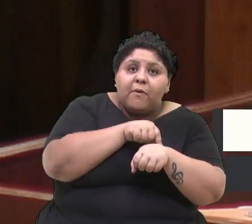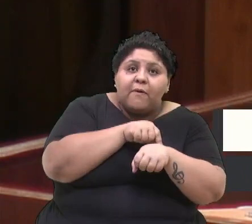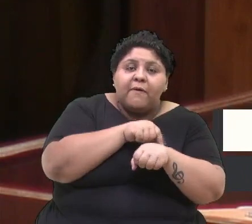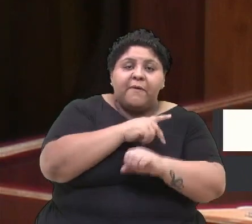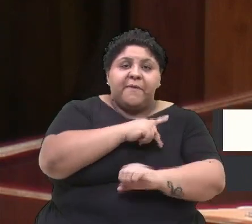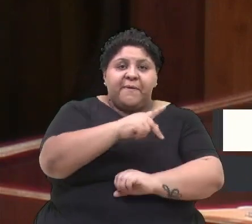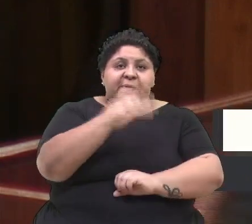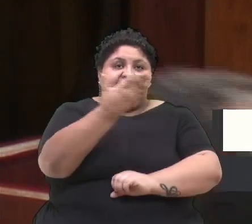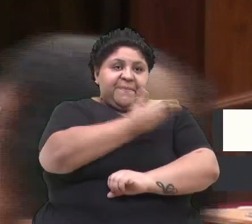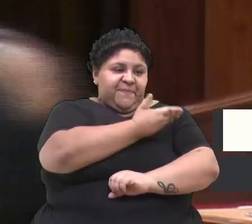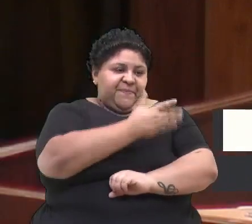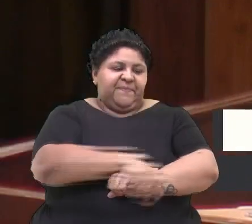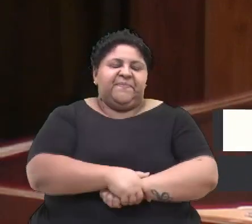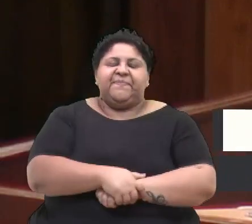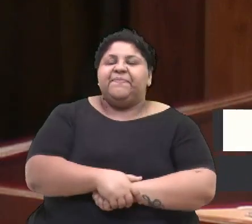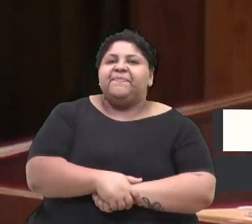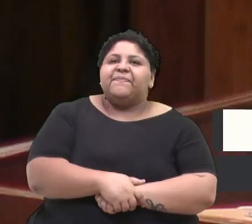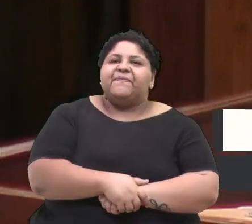presidente.